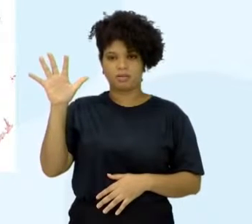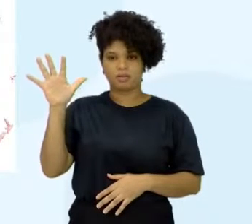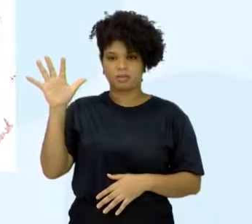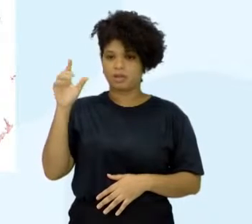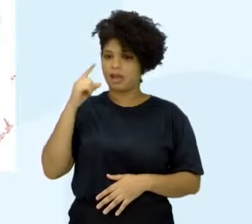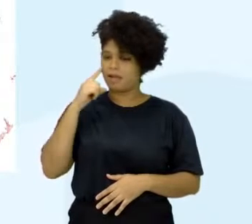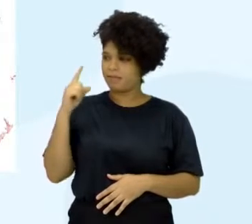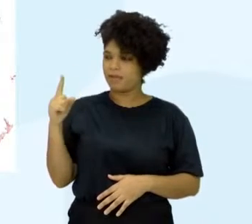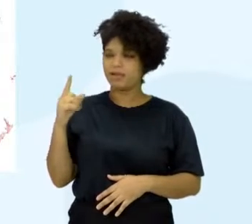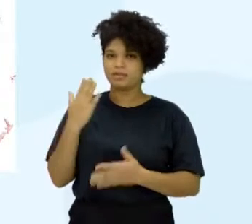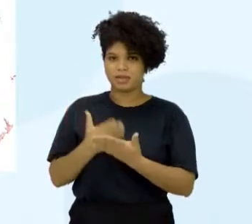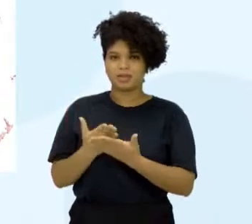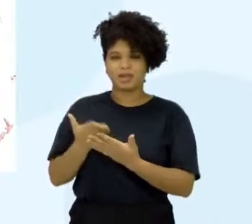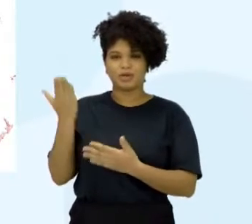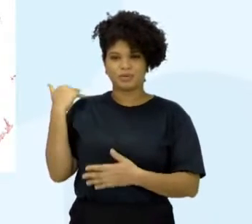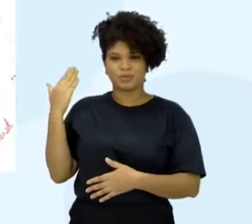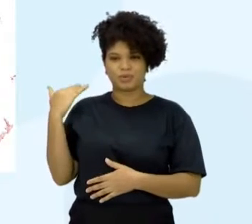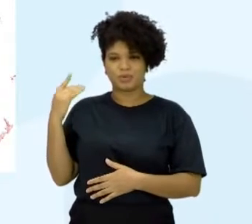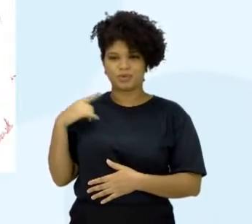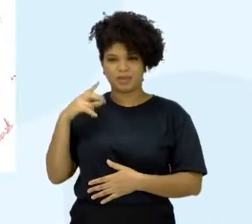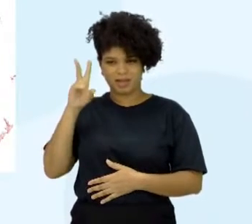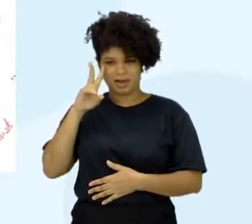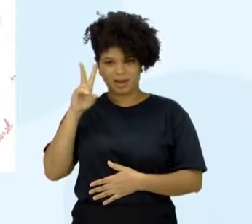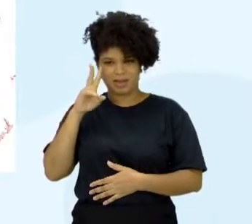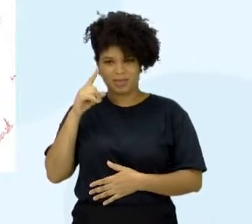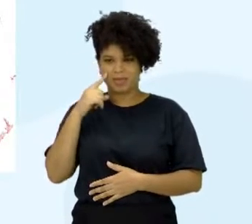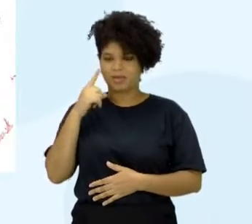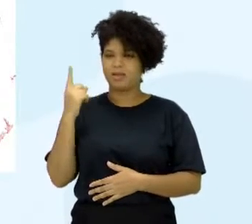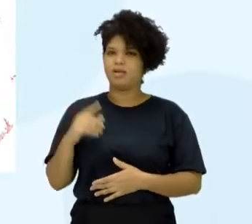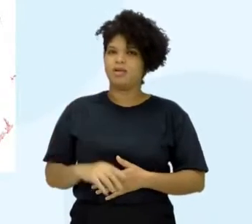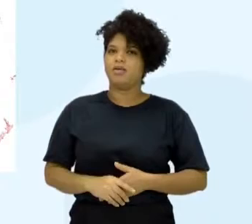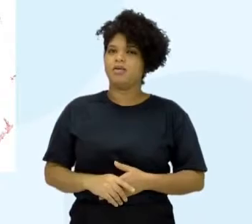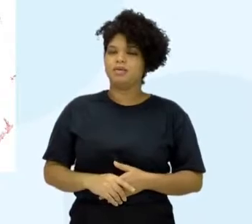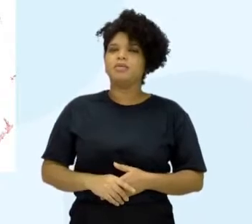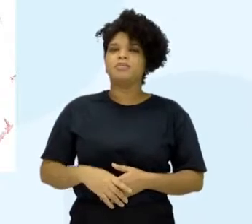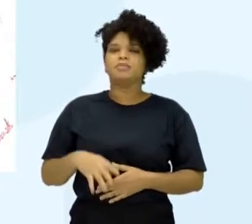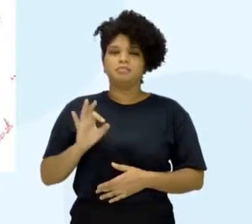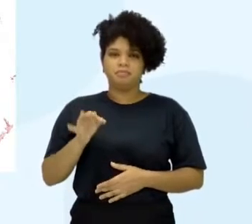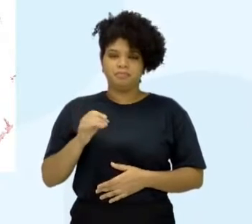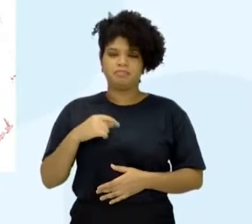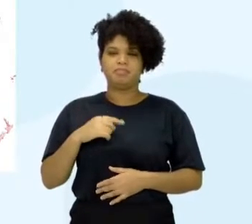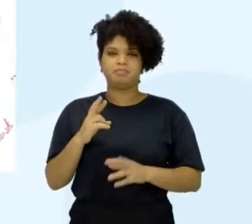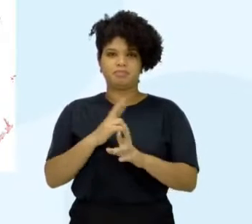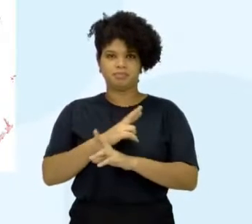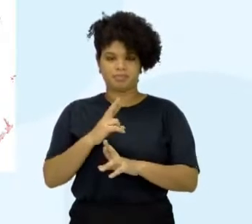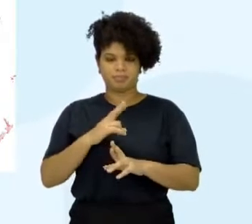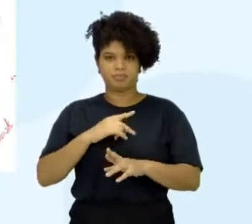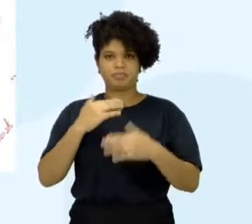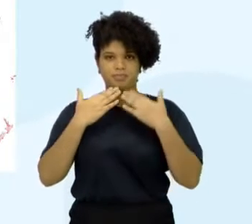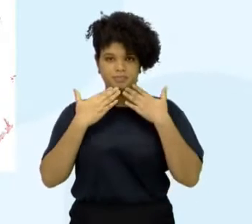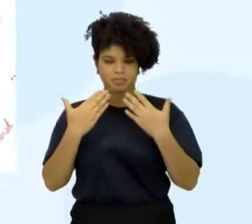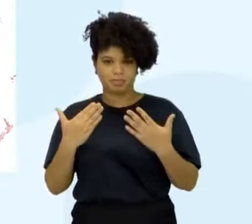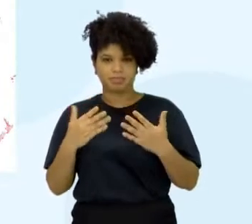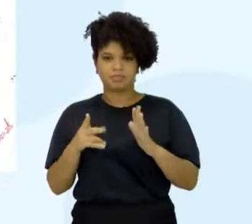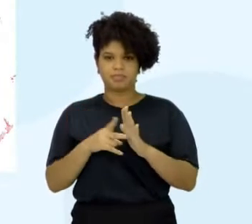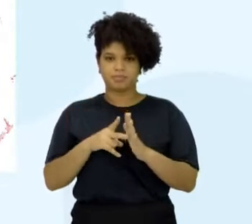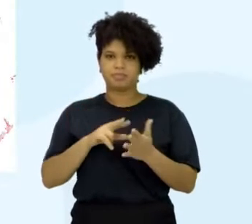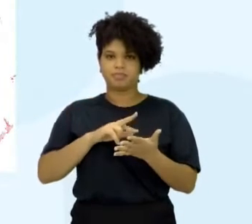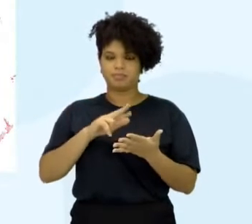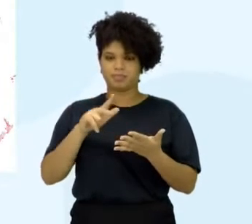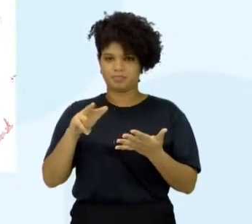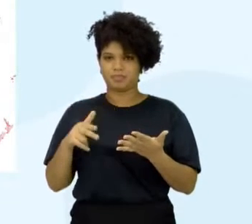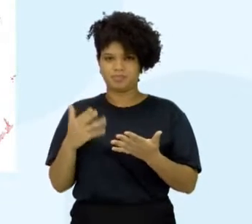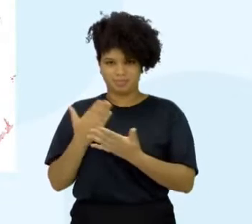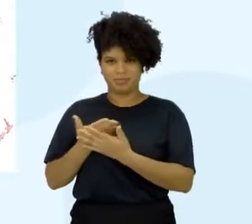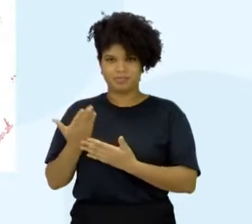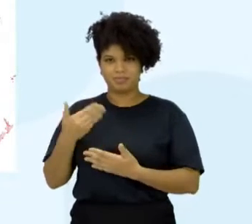até viu em umas aulas anteriores, né? Sim, lembra aí? Essa aula aqui está totalmente ligada com aquilo que a gente mostrou no antropismo na aula passada. Isso,